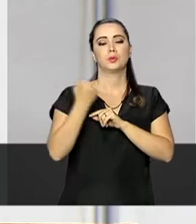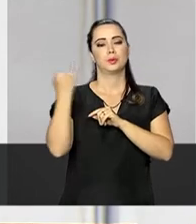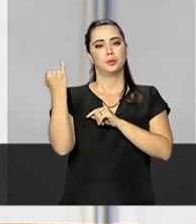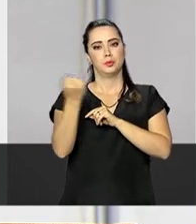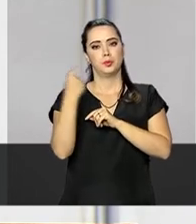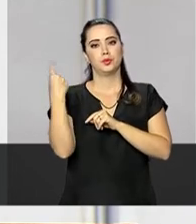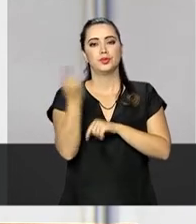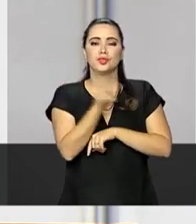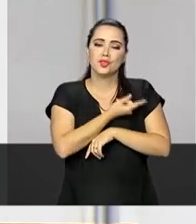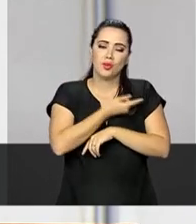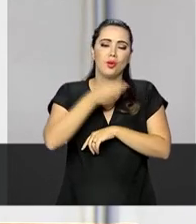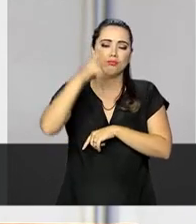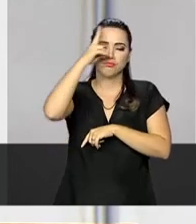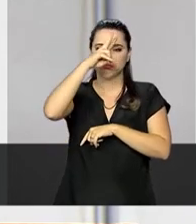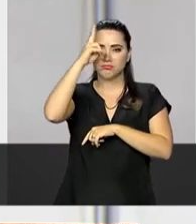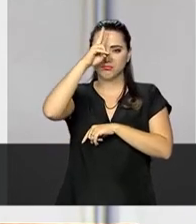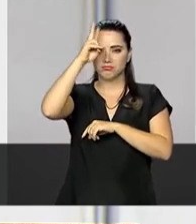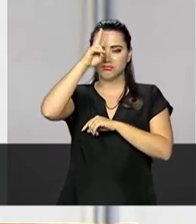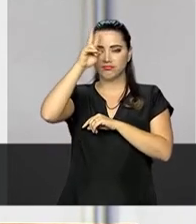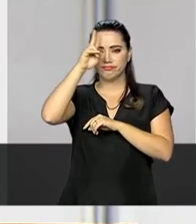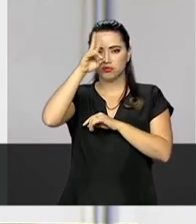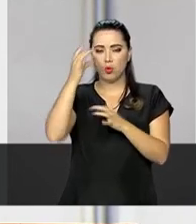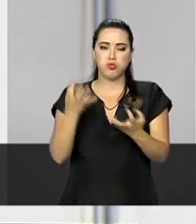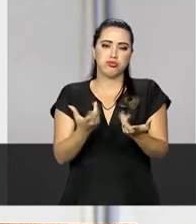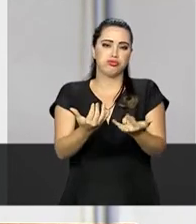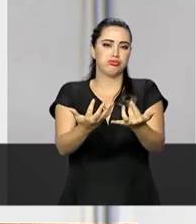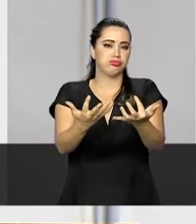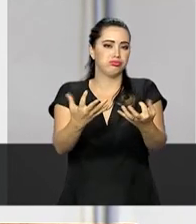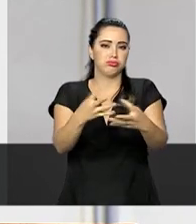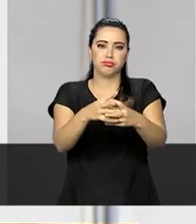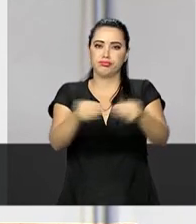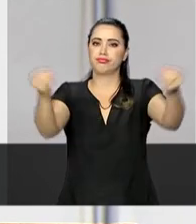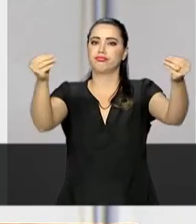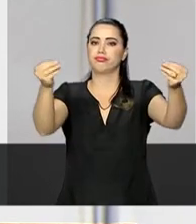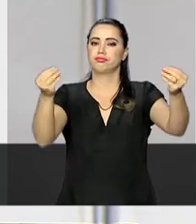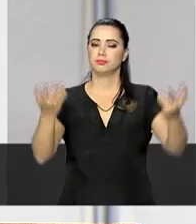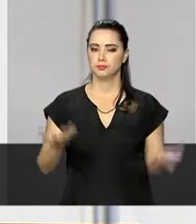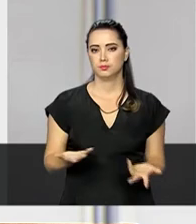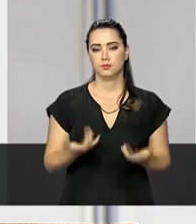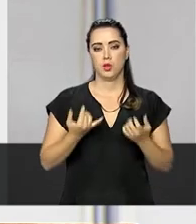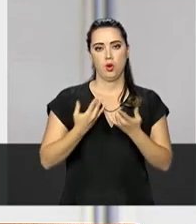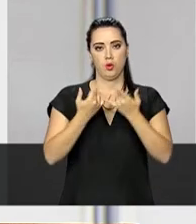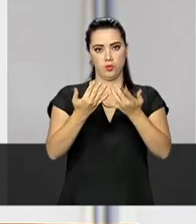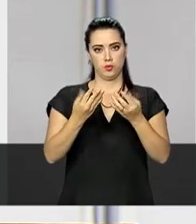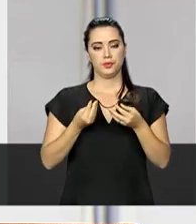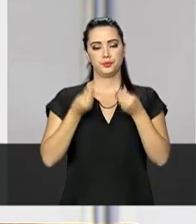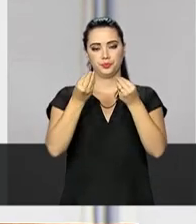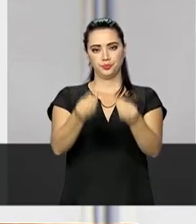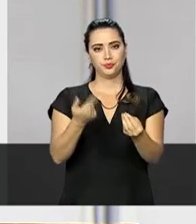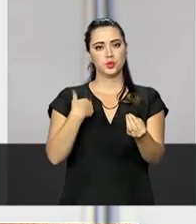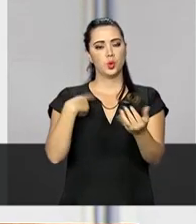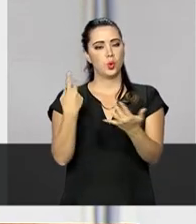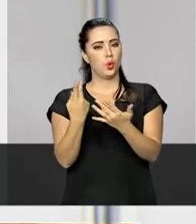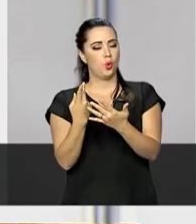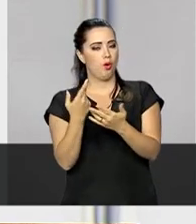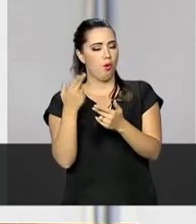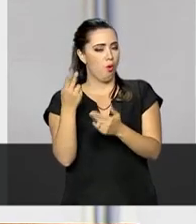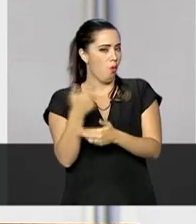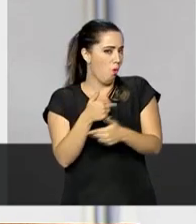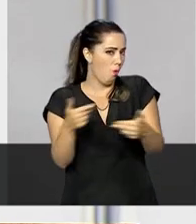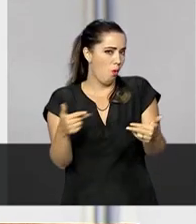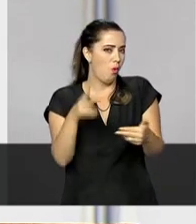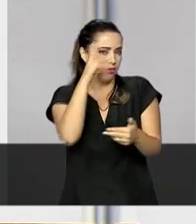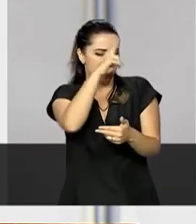da nossa história é interessante como o incêndio trouxe à baila fatos históricos